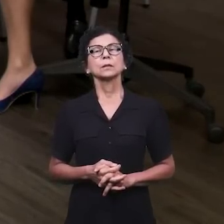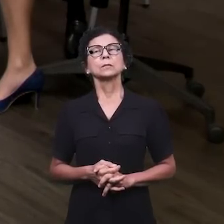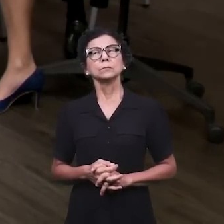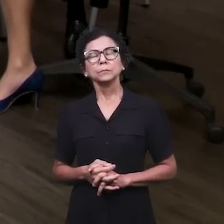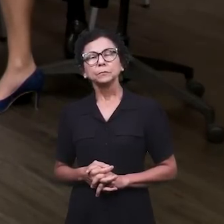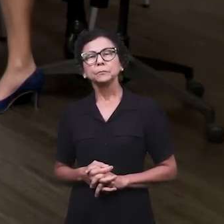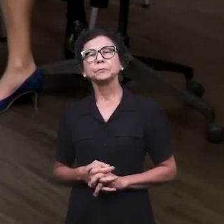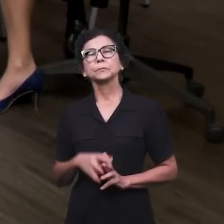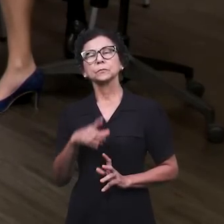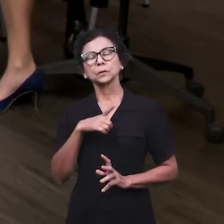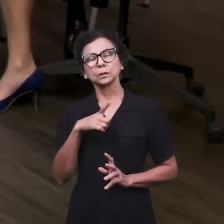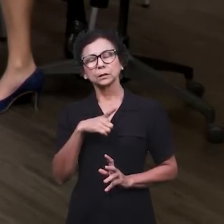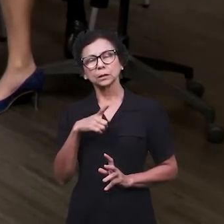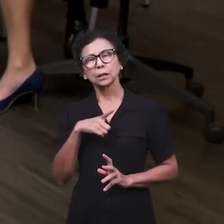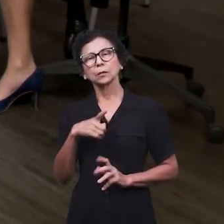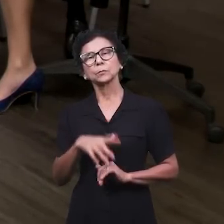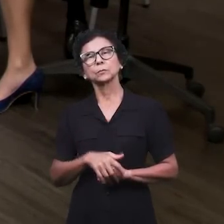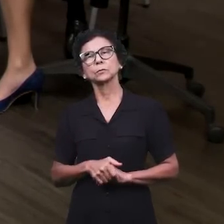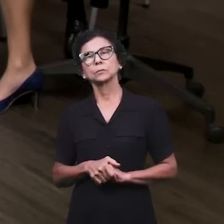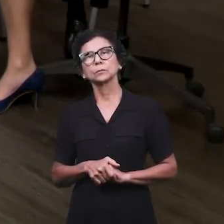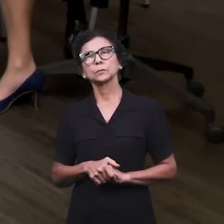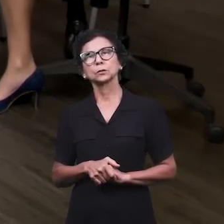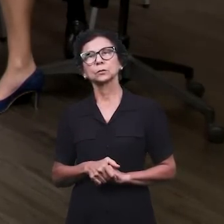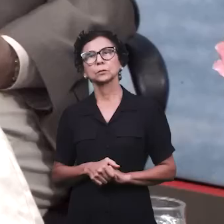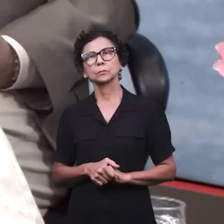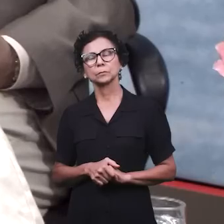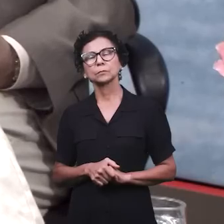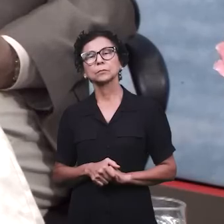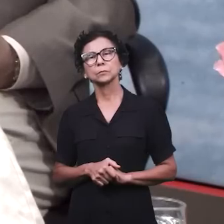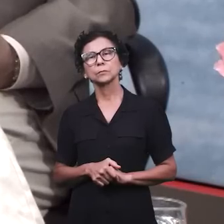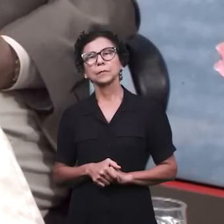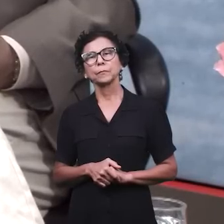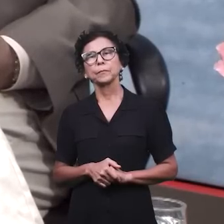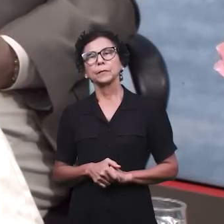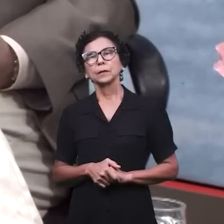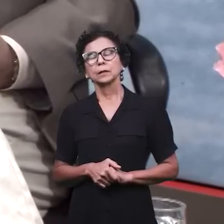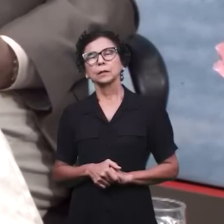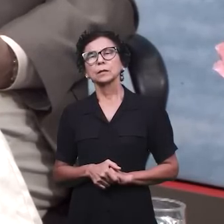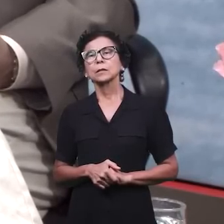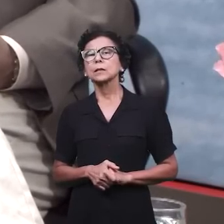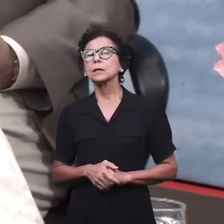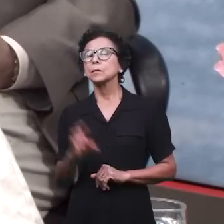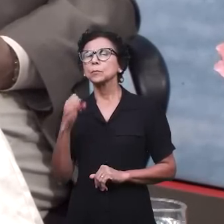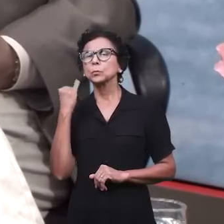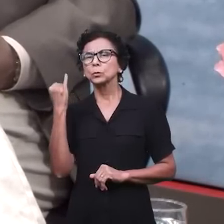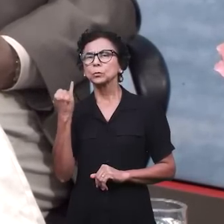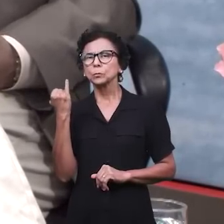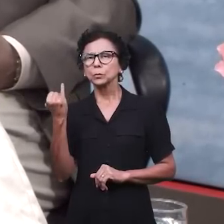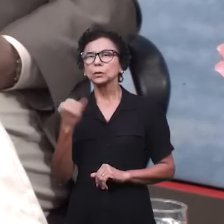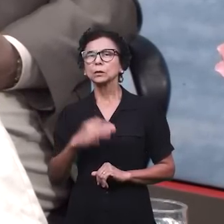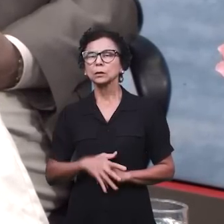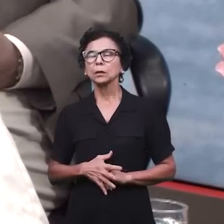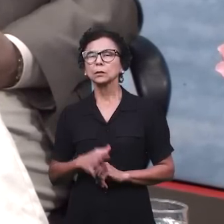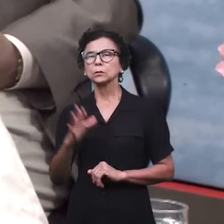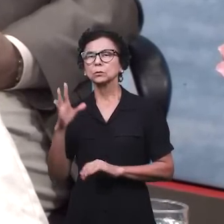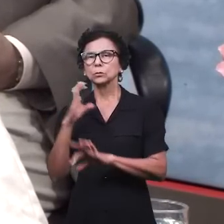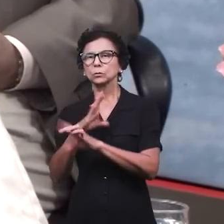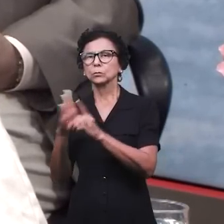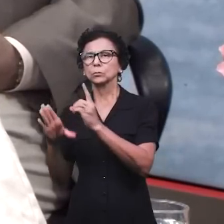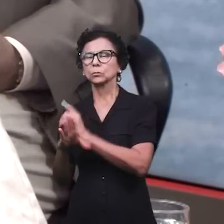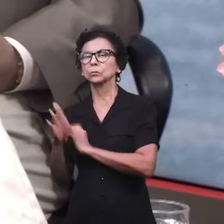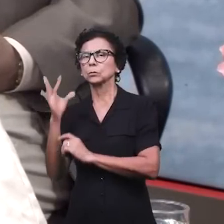recurso da estrutura de comunicação, sobretudo para a evangelização. Isso é muito importante os